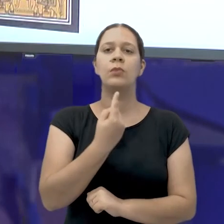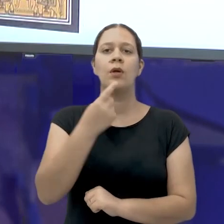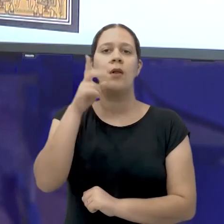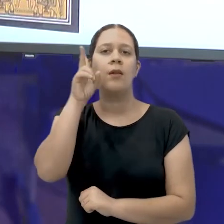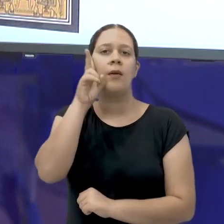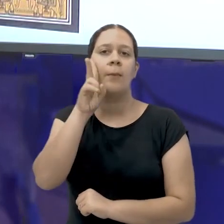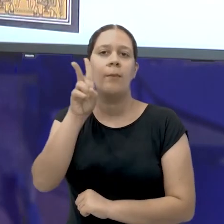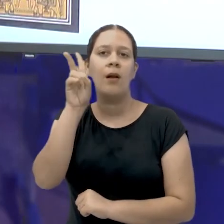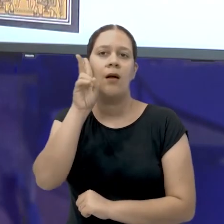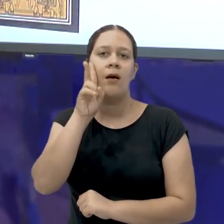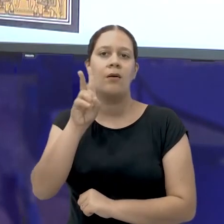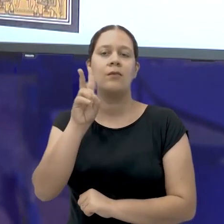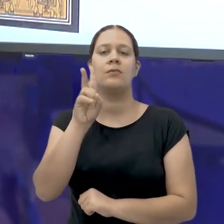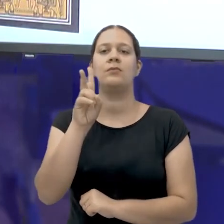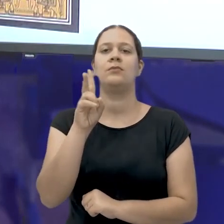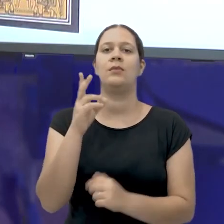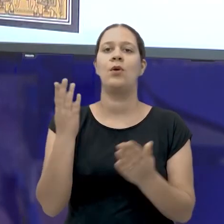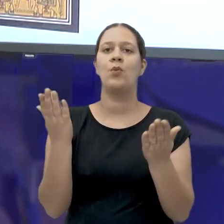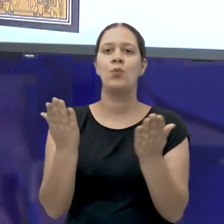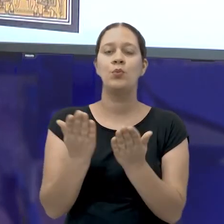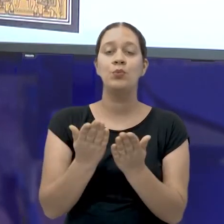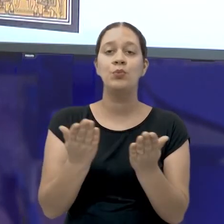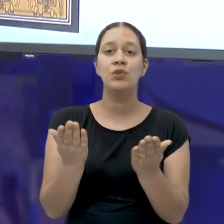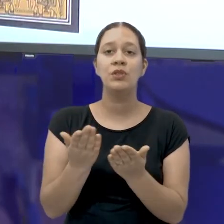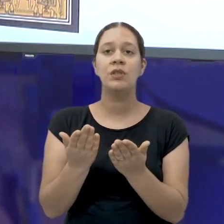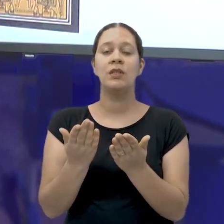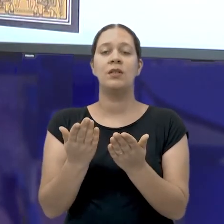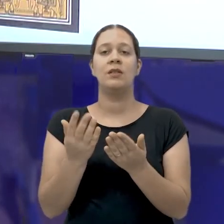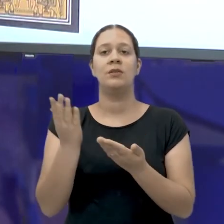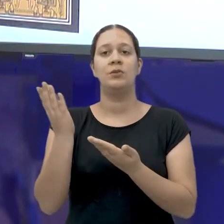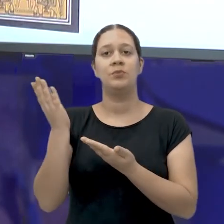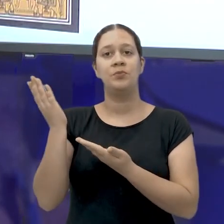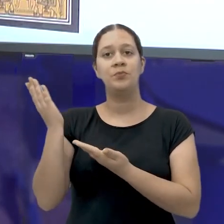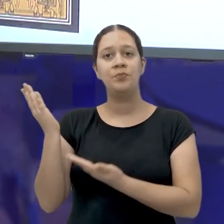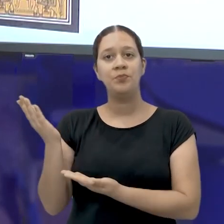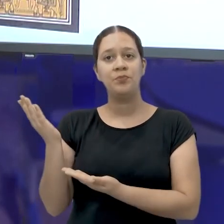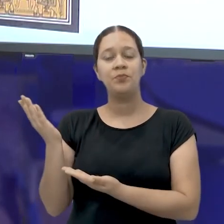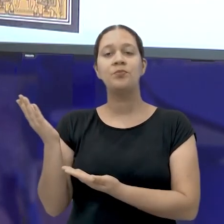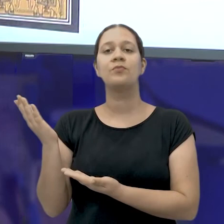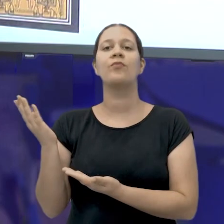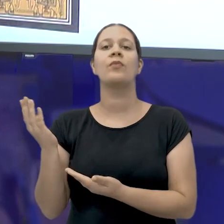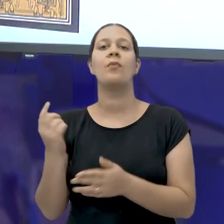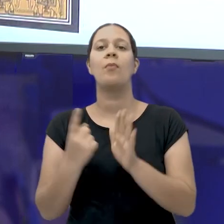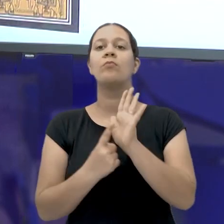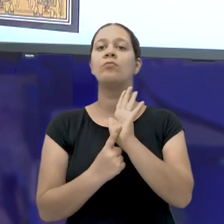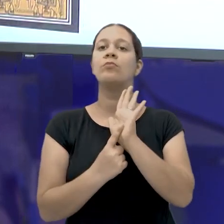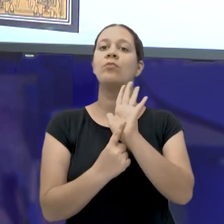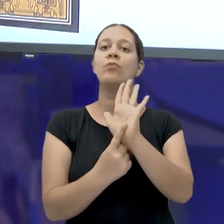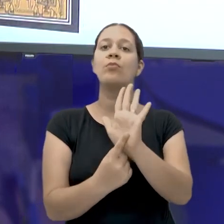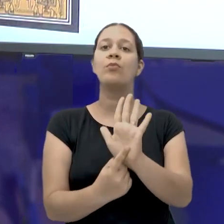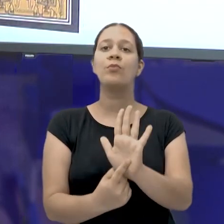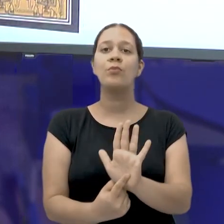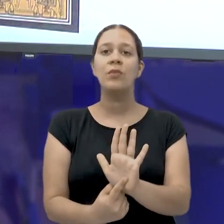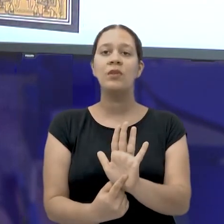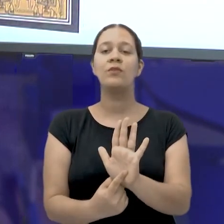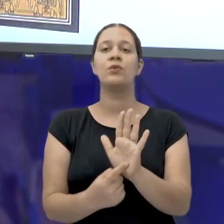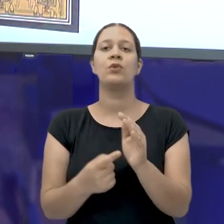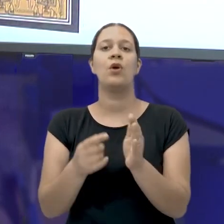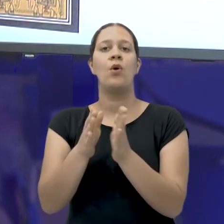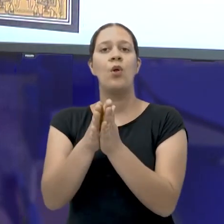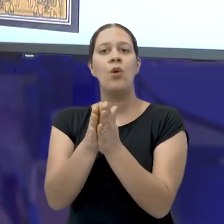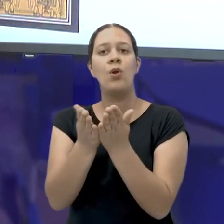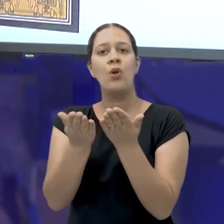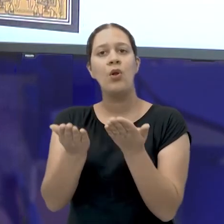um pouquinho esta aula de hoje, nós temos aqui algumas imagens que retratam alguns